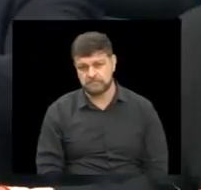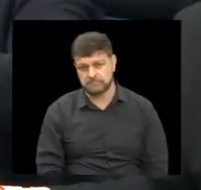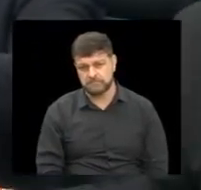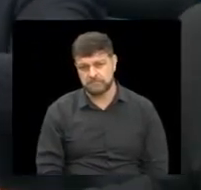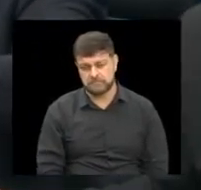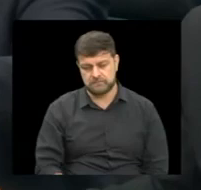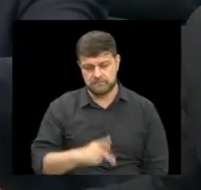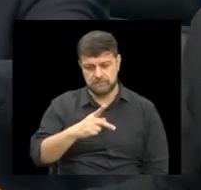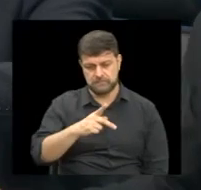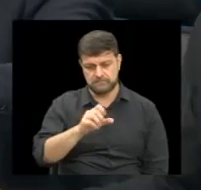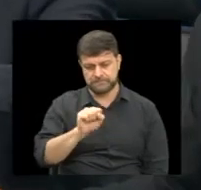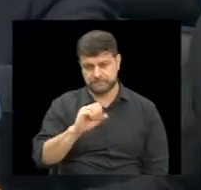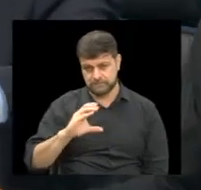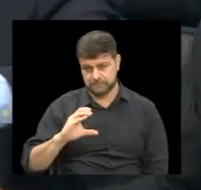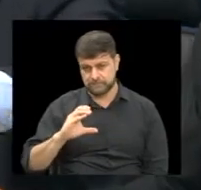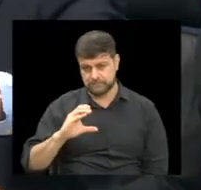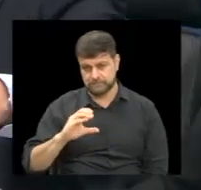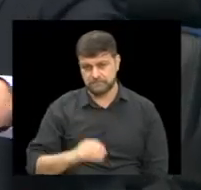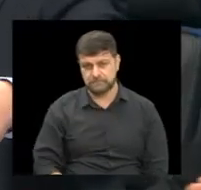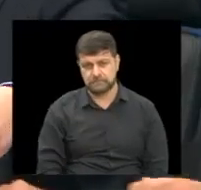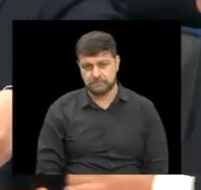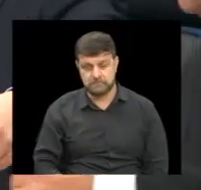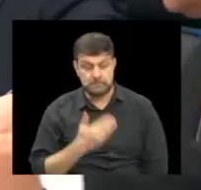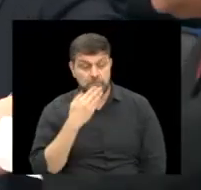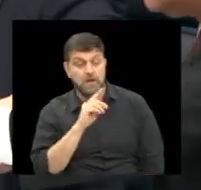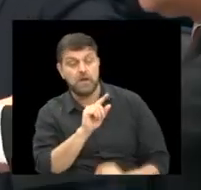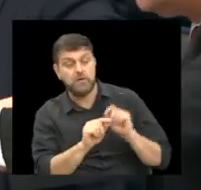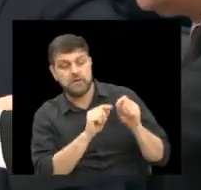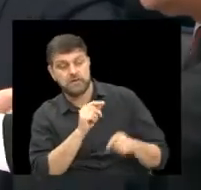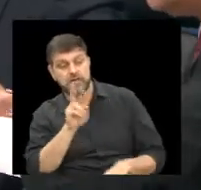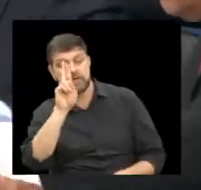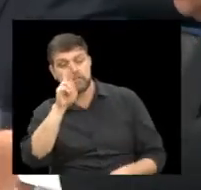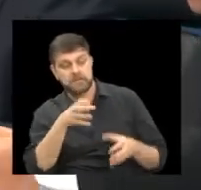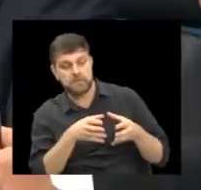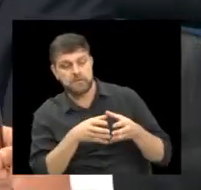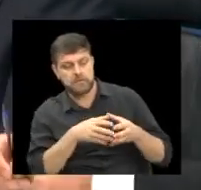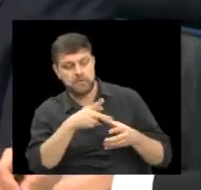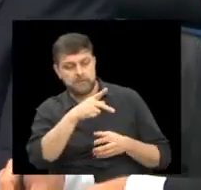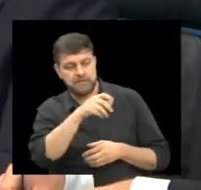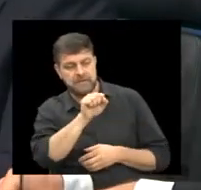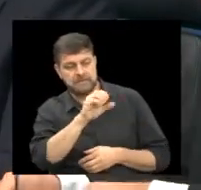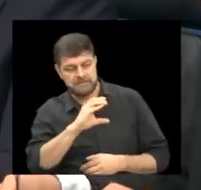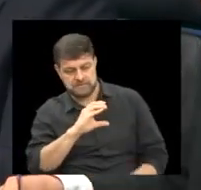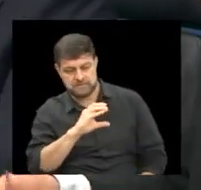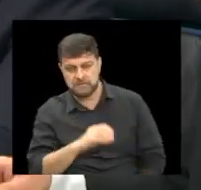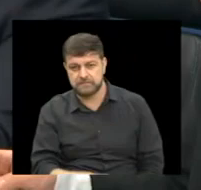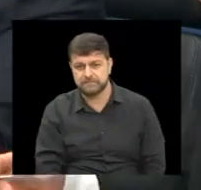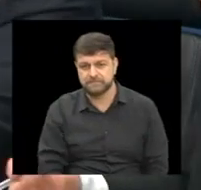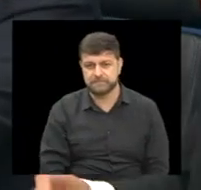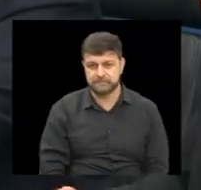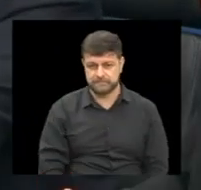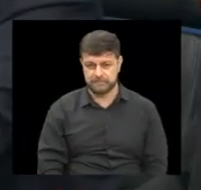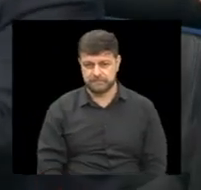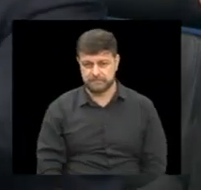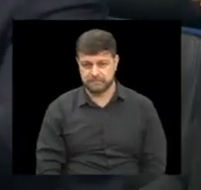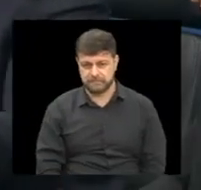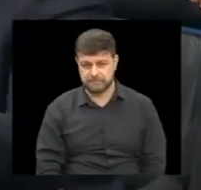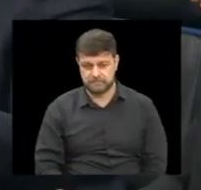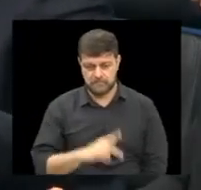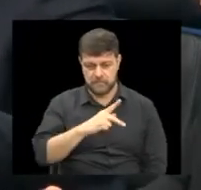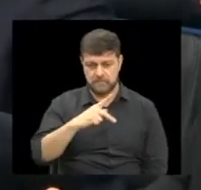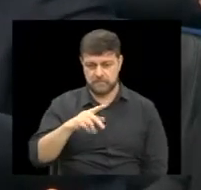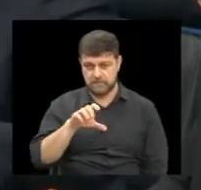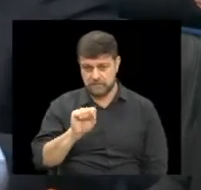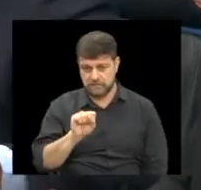O PSC, aí eu peço a indicação do vereador Carmo, indica o vereador. O